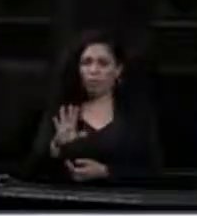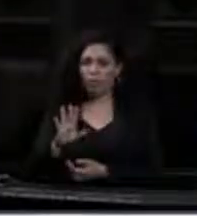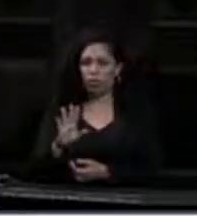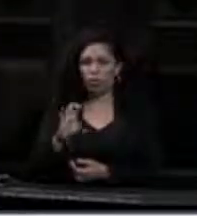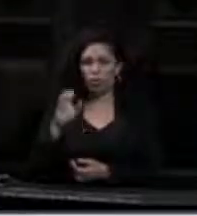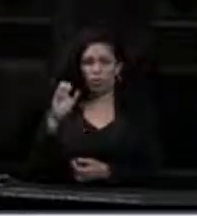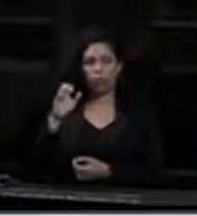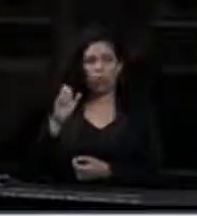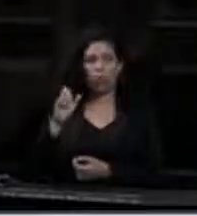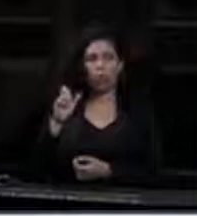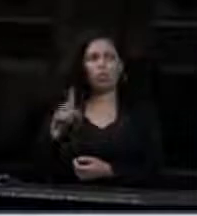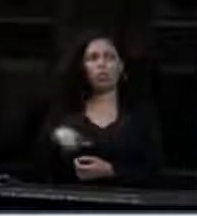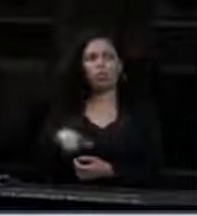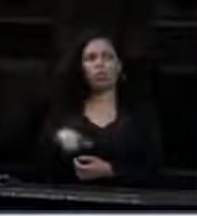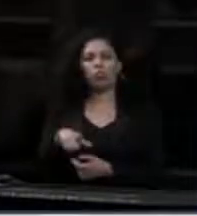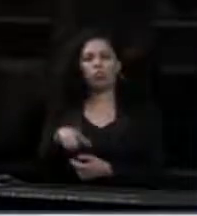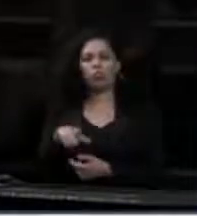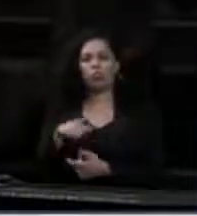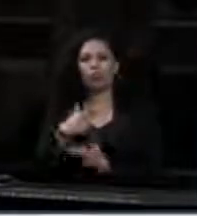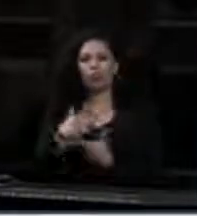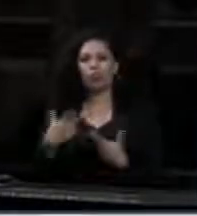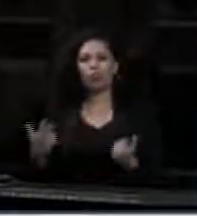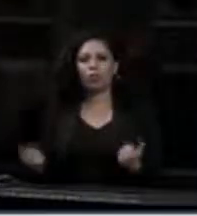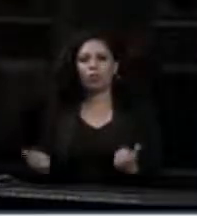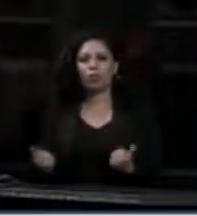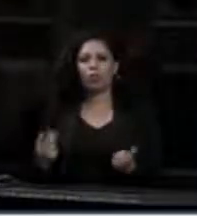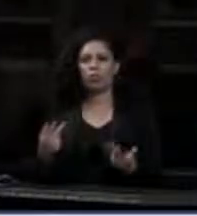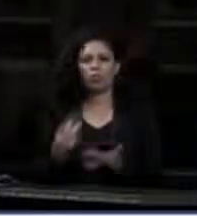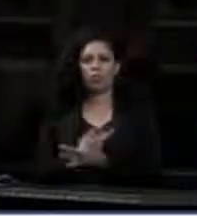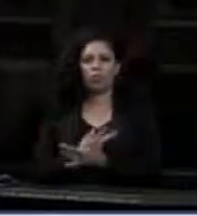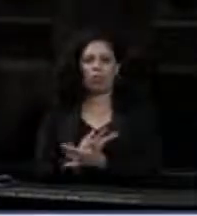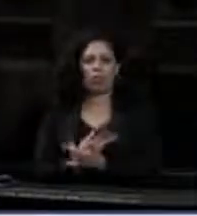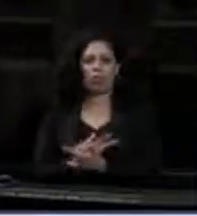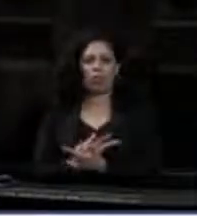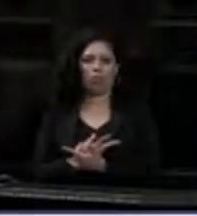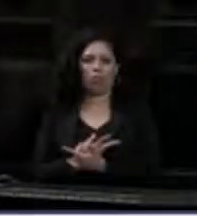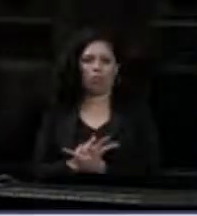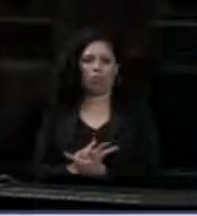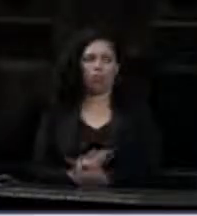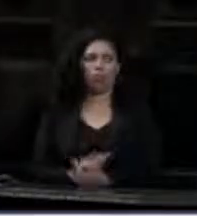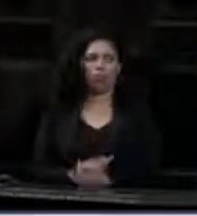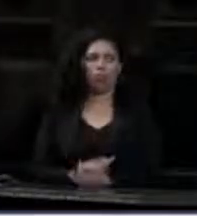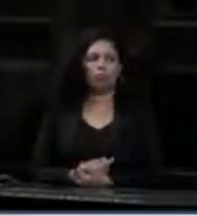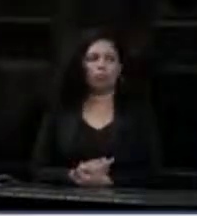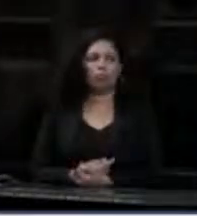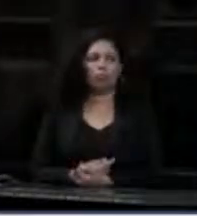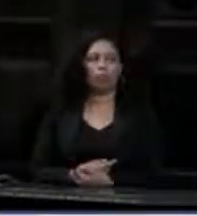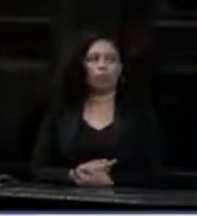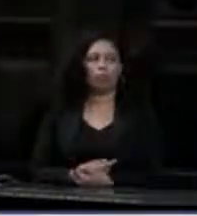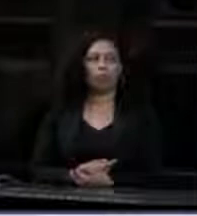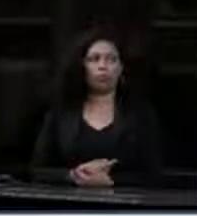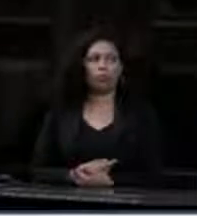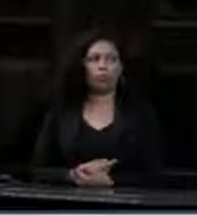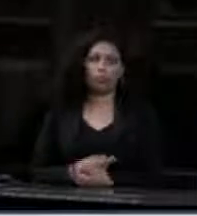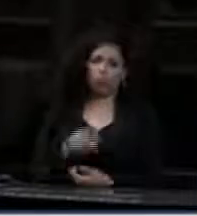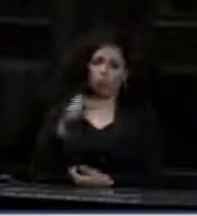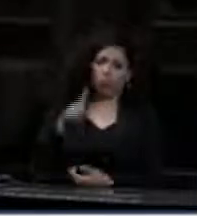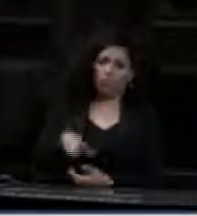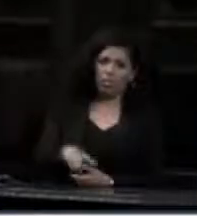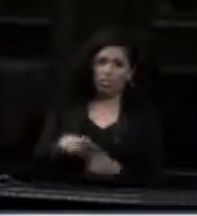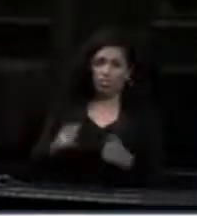catalisador da opinião pública e é extraordinário